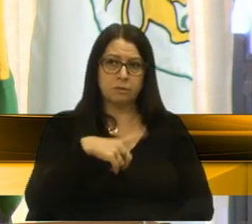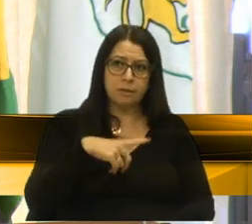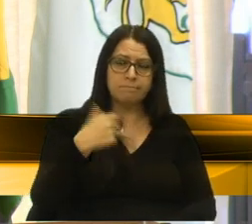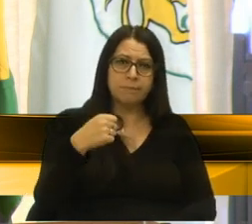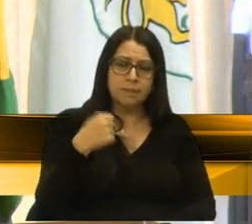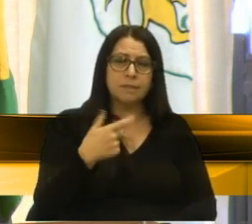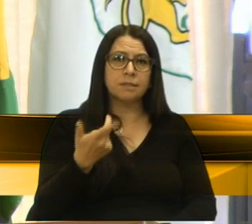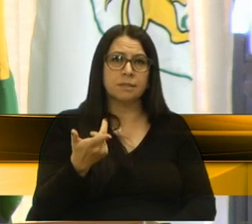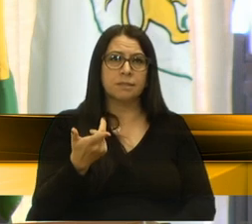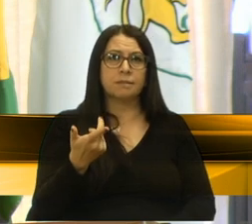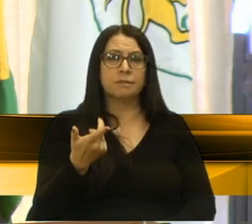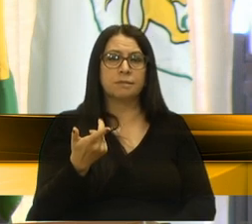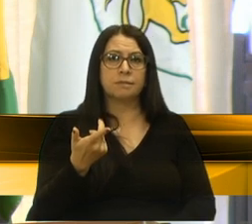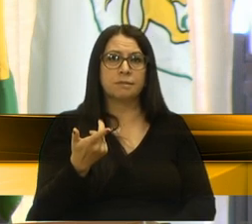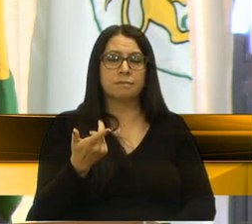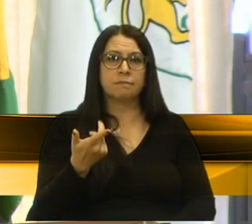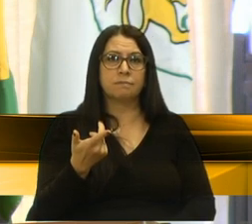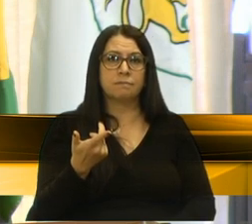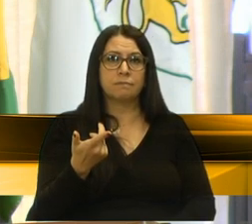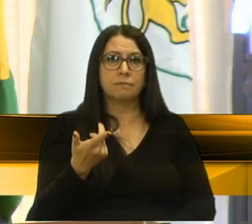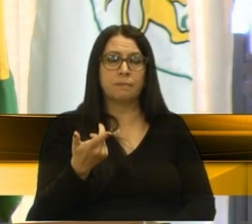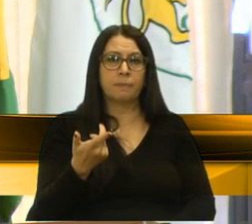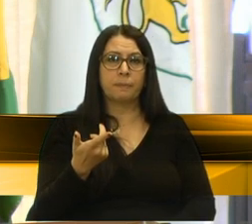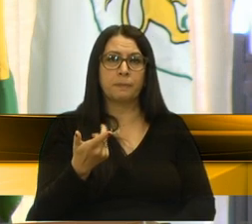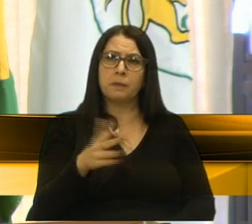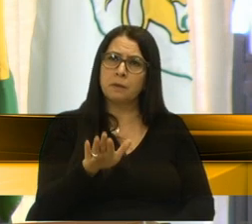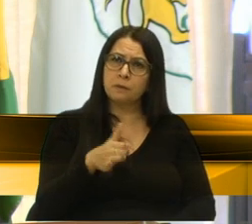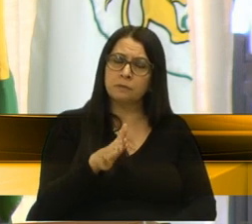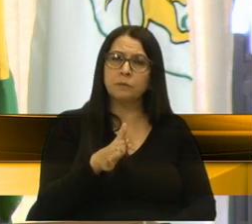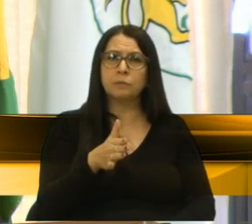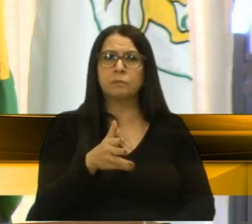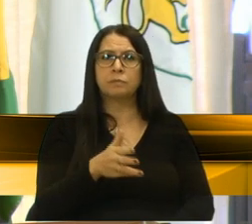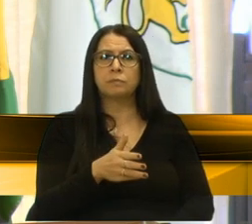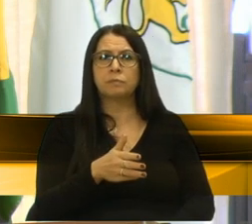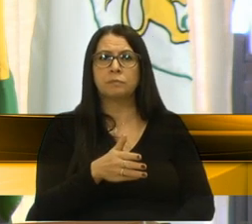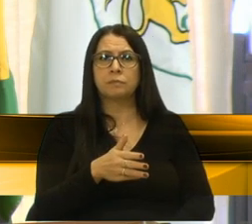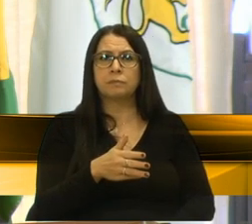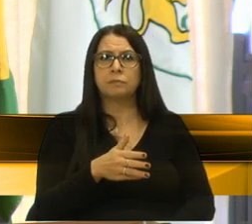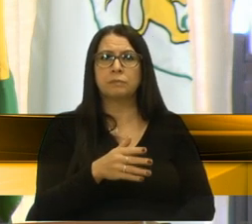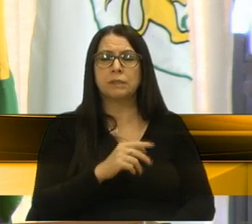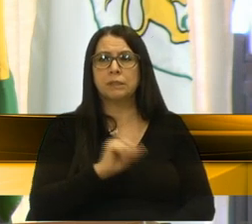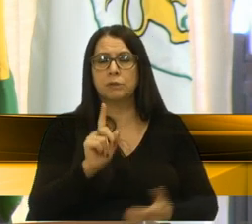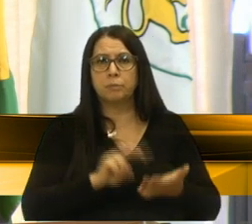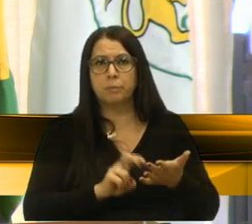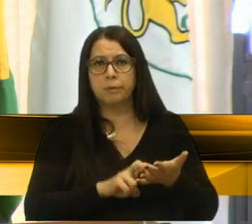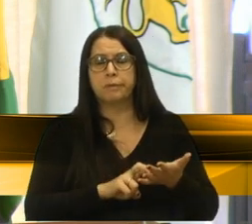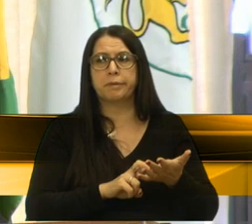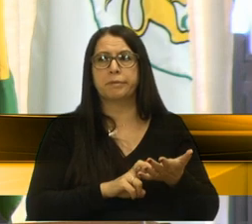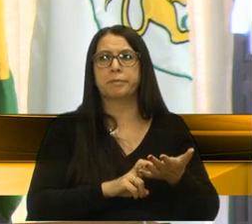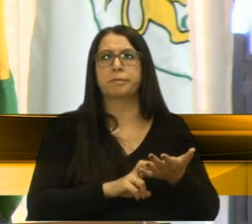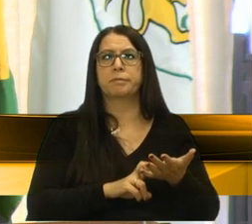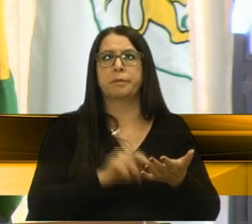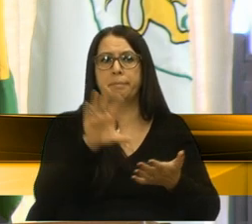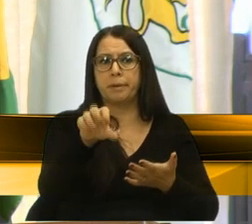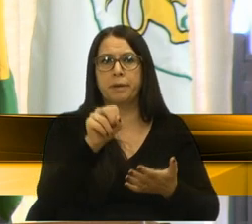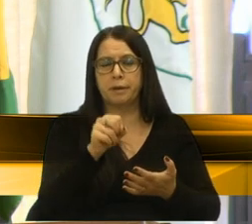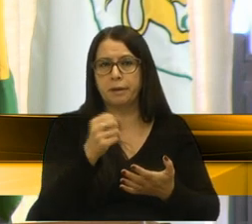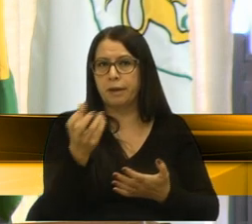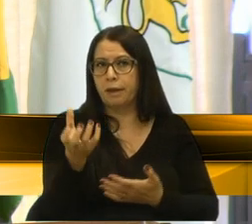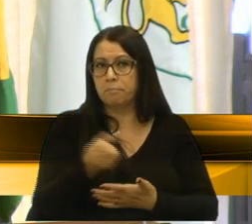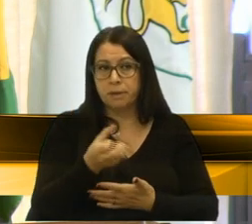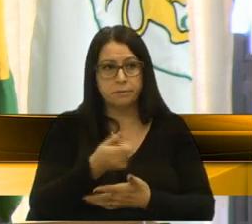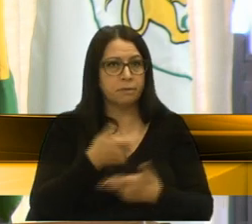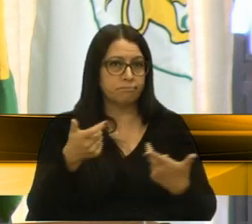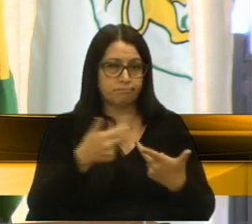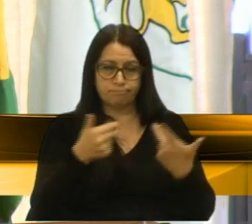necessidade entre, talvez, passar num banco, sacar a pensão, fazer